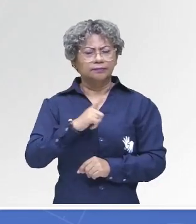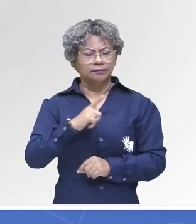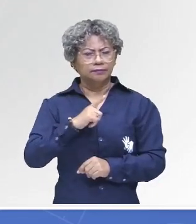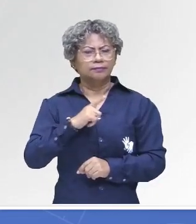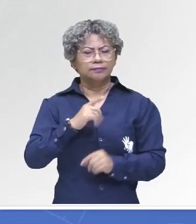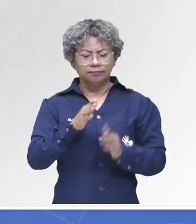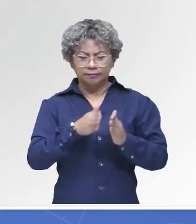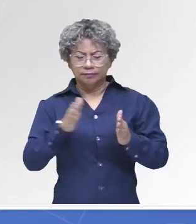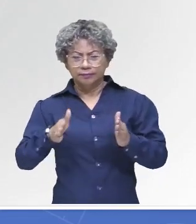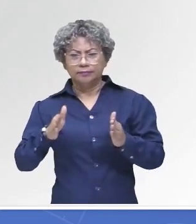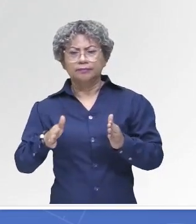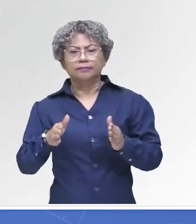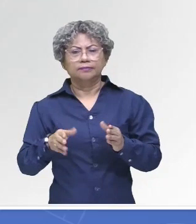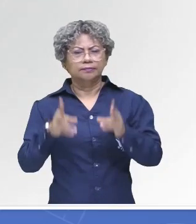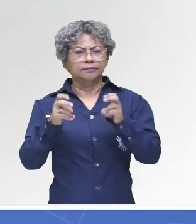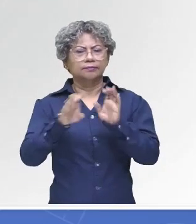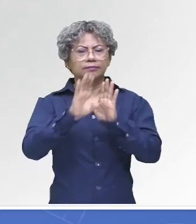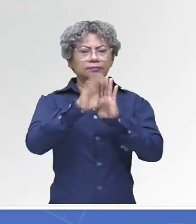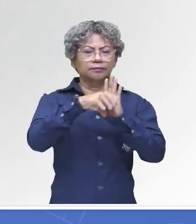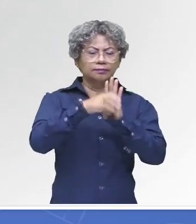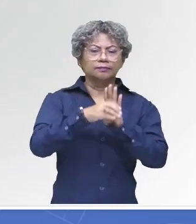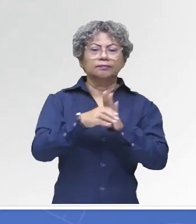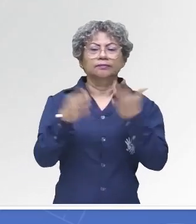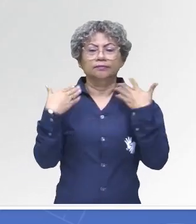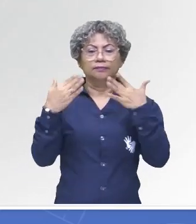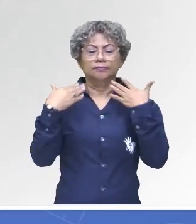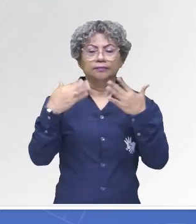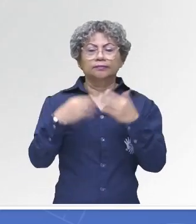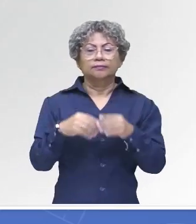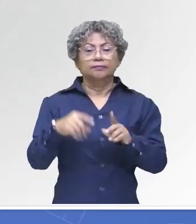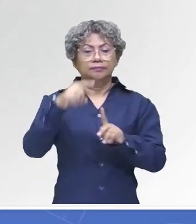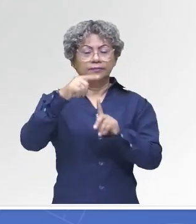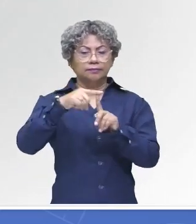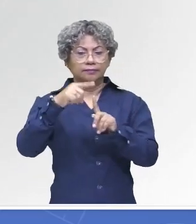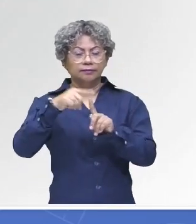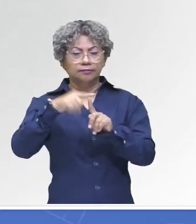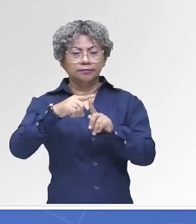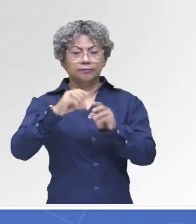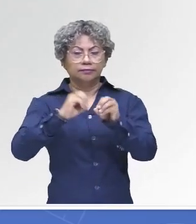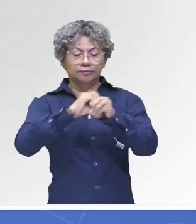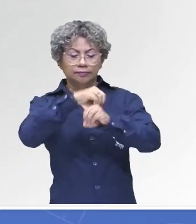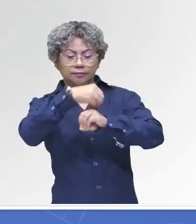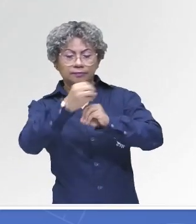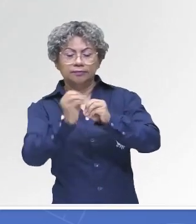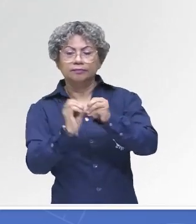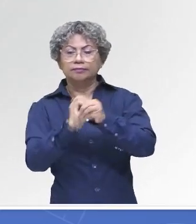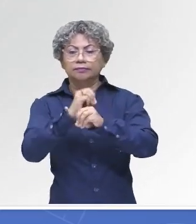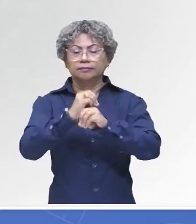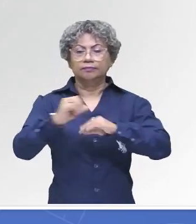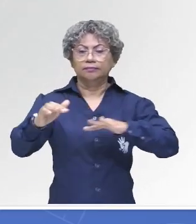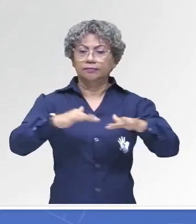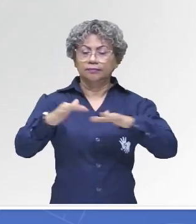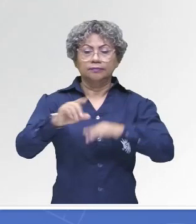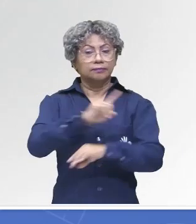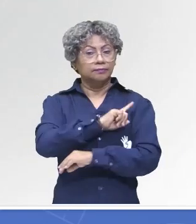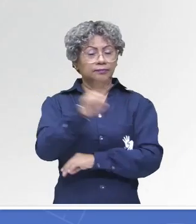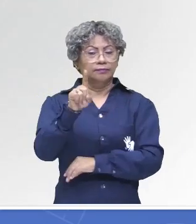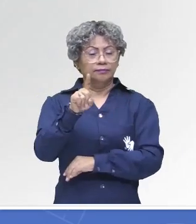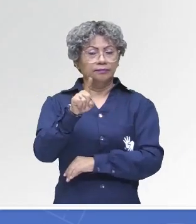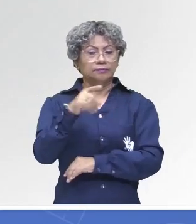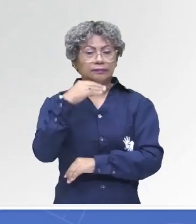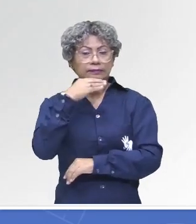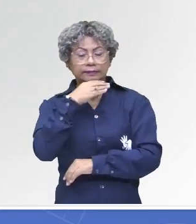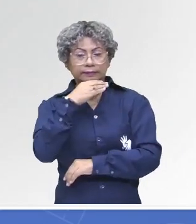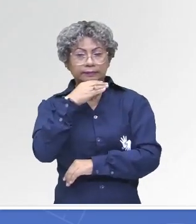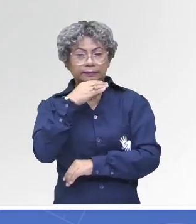de temperatura. Temperatura é o grau de agitação das moléculas, tá certo? Não é quente e frio, é grau